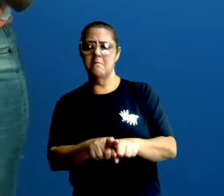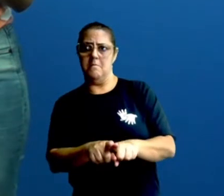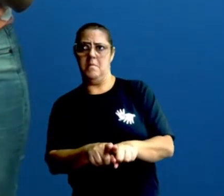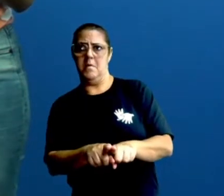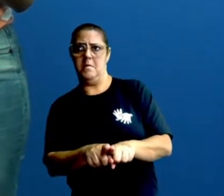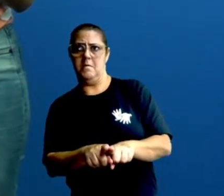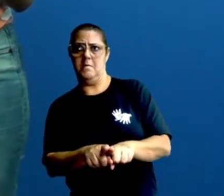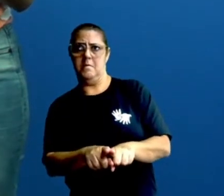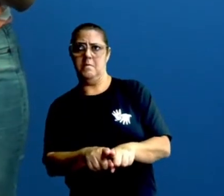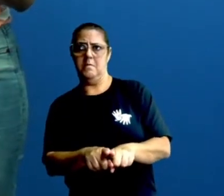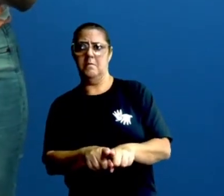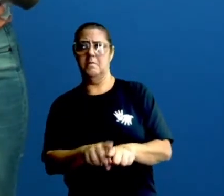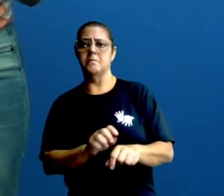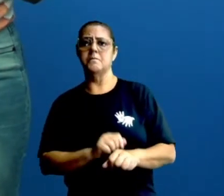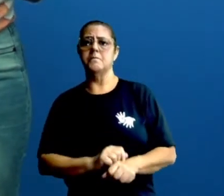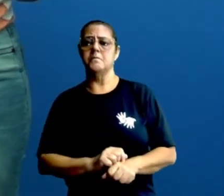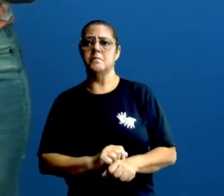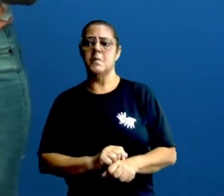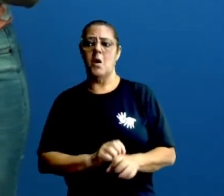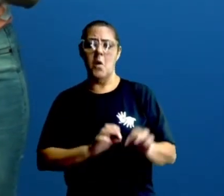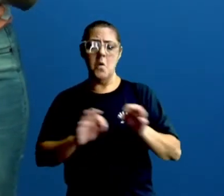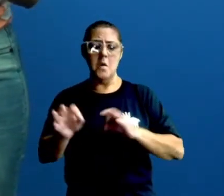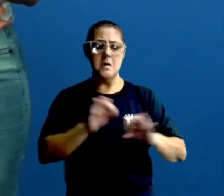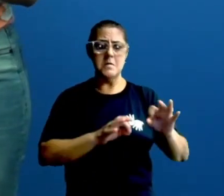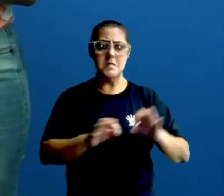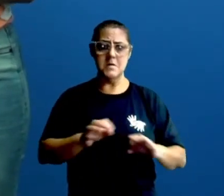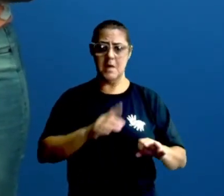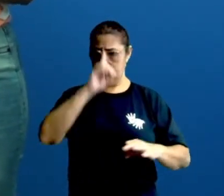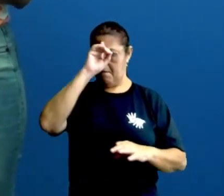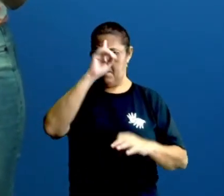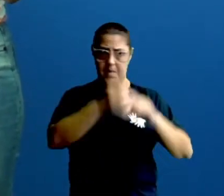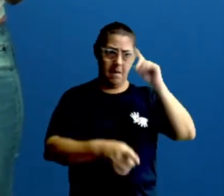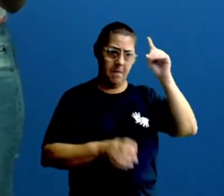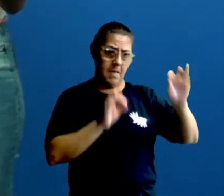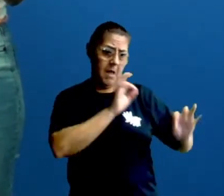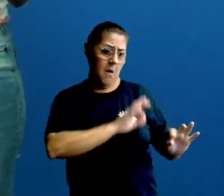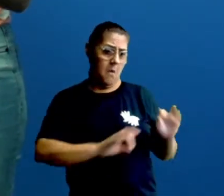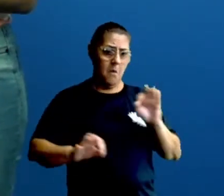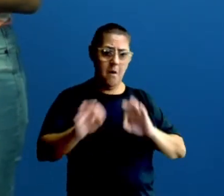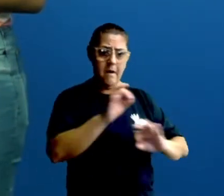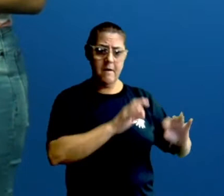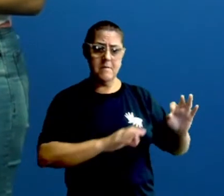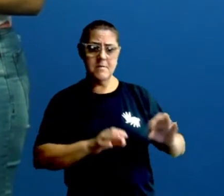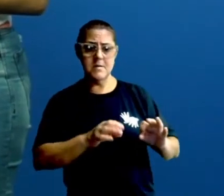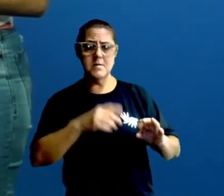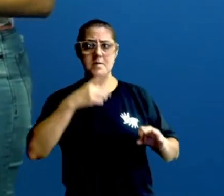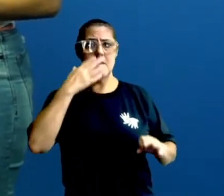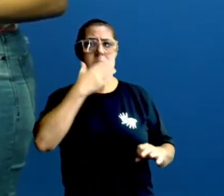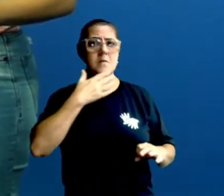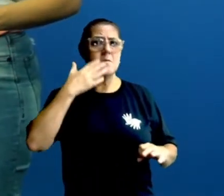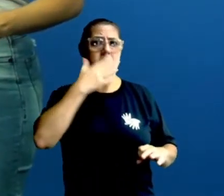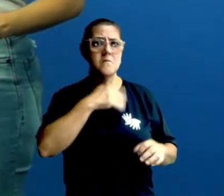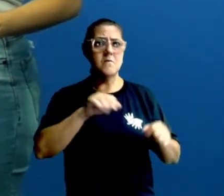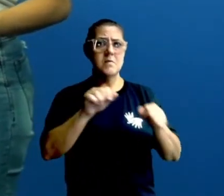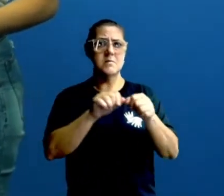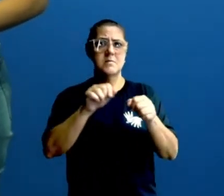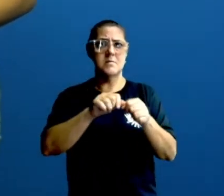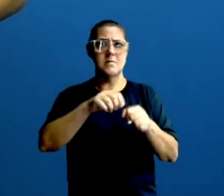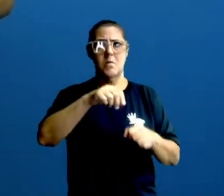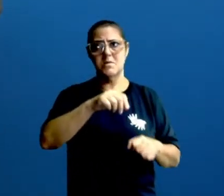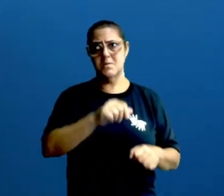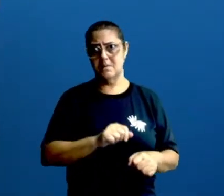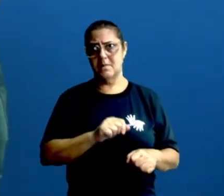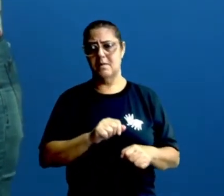seja, a sua forma de manipular para formar o açúcar, para produzir o açúcar. Enfim, então a